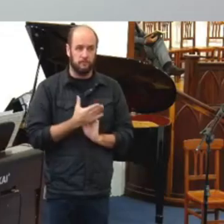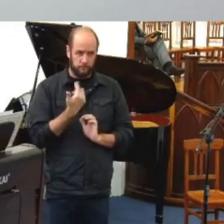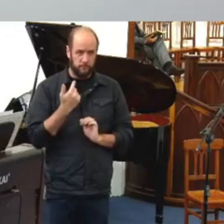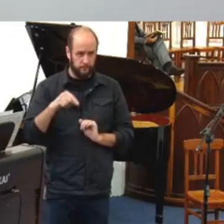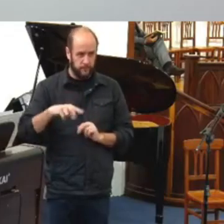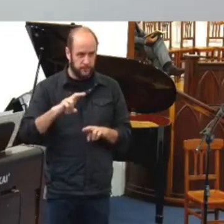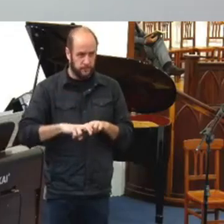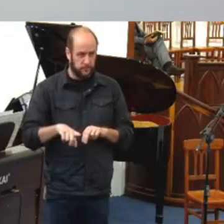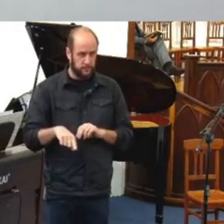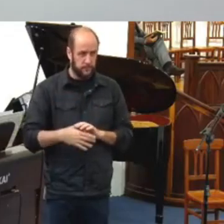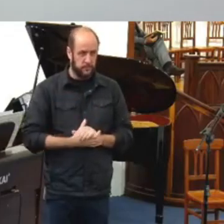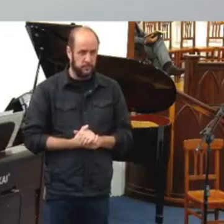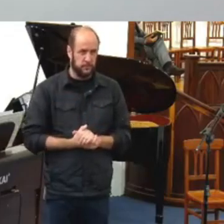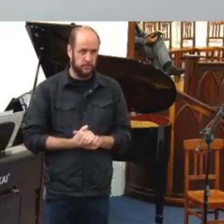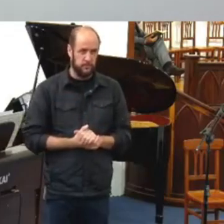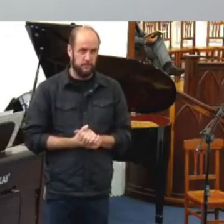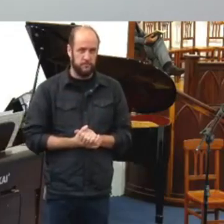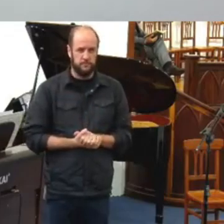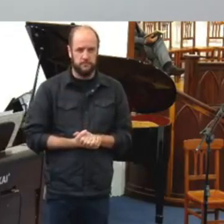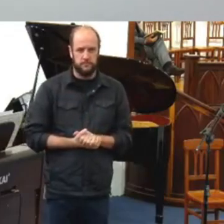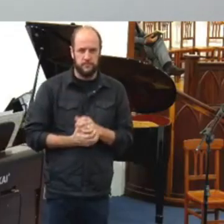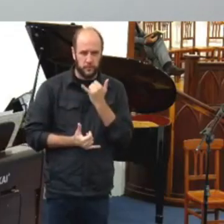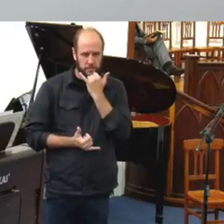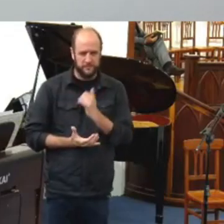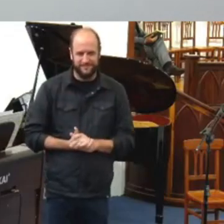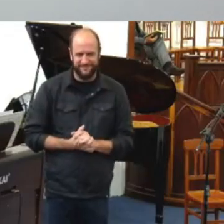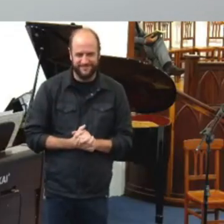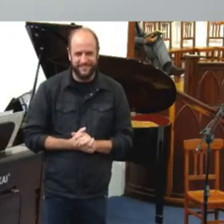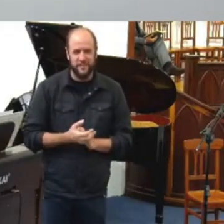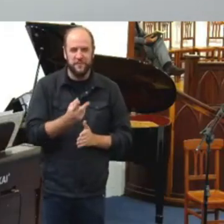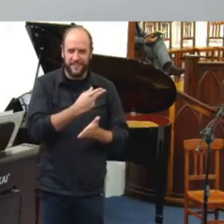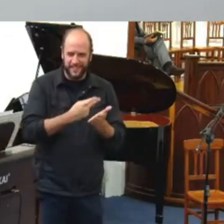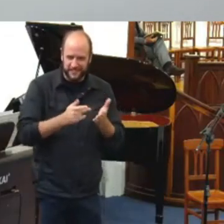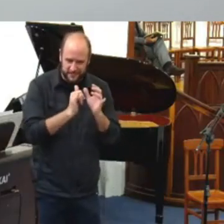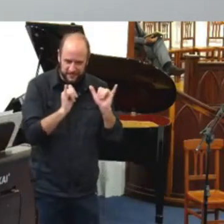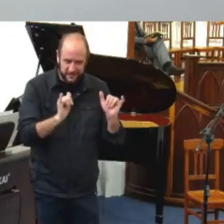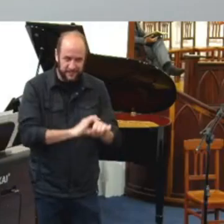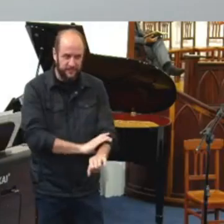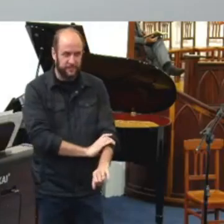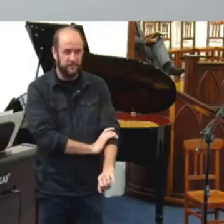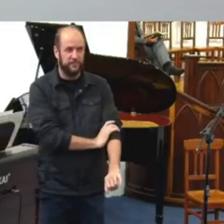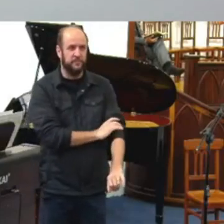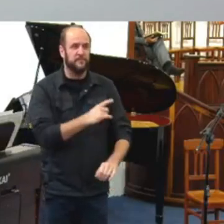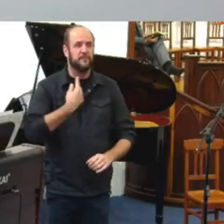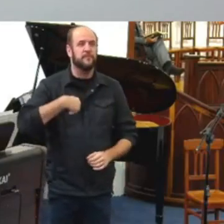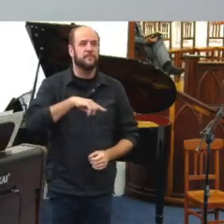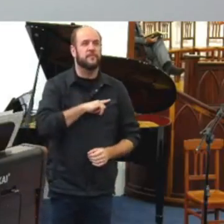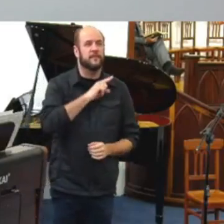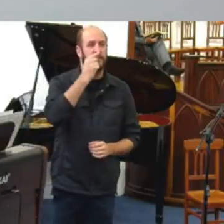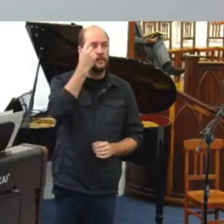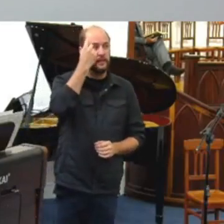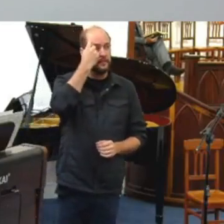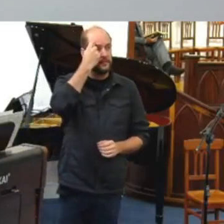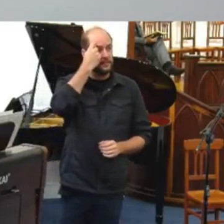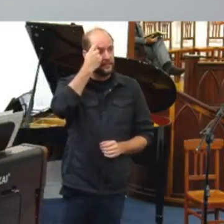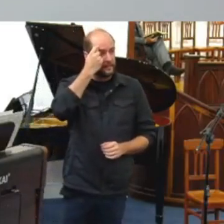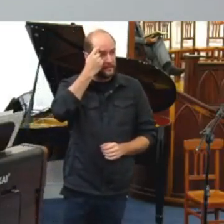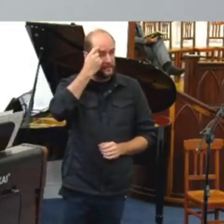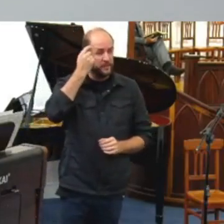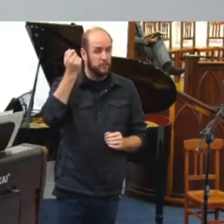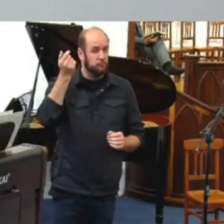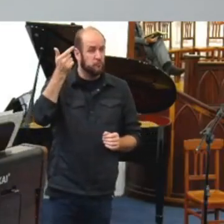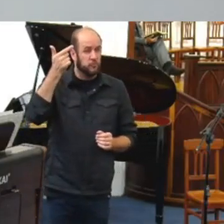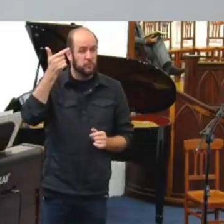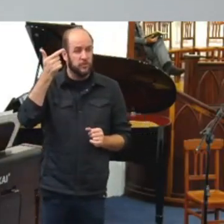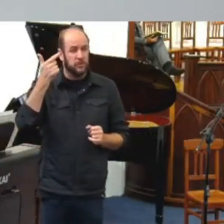Nós temos momentos em que a nossa emoção, ela extrapola e a gente não